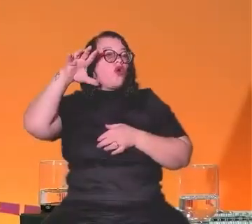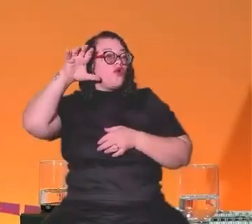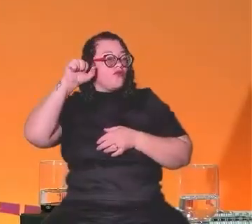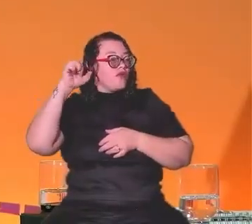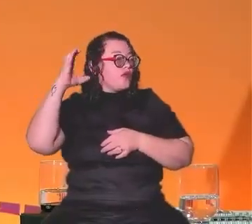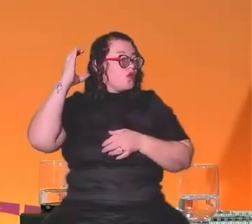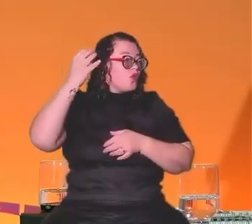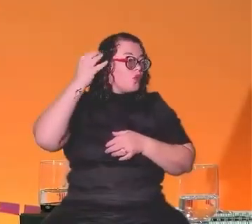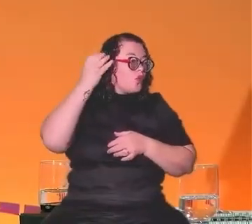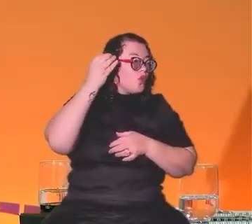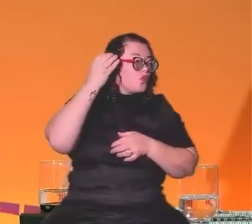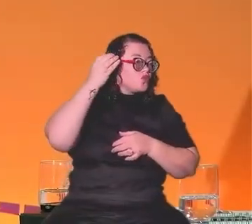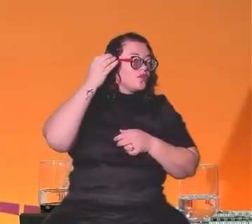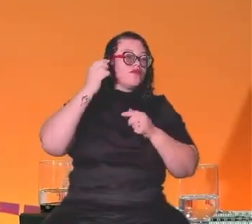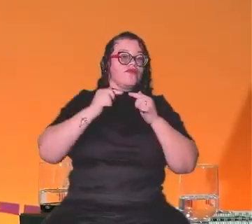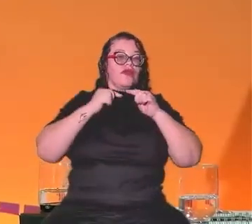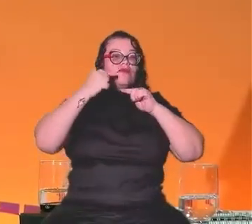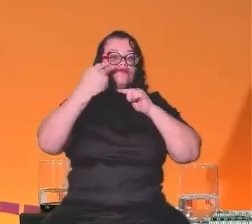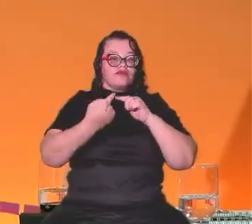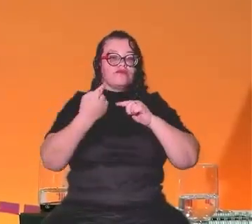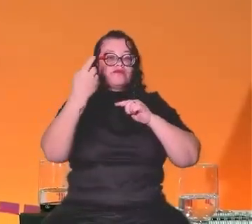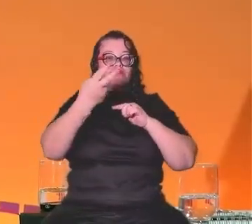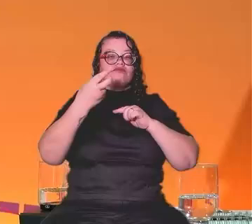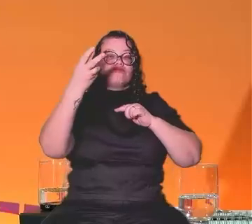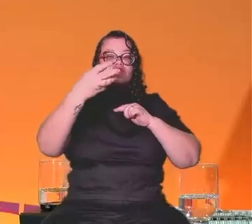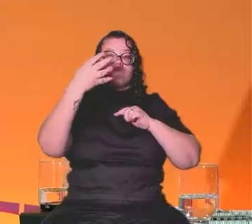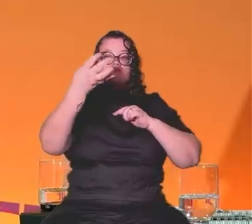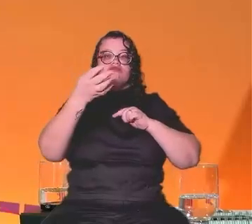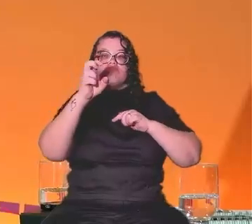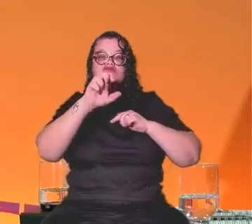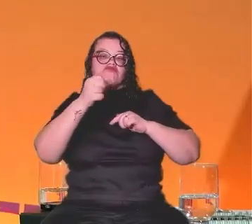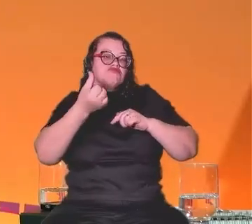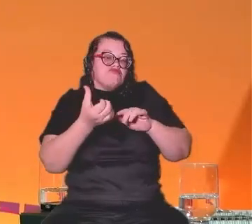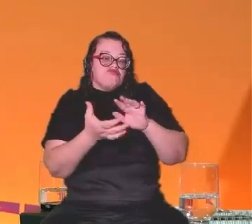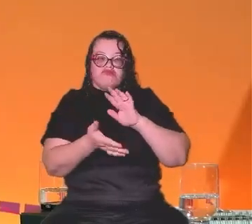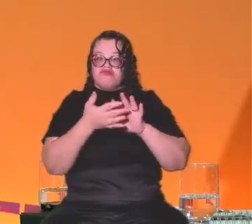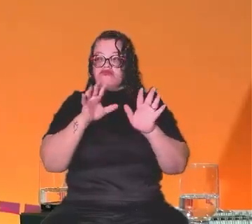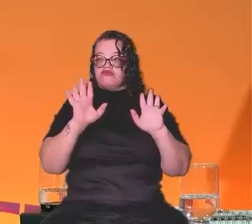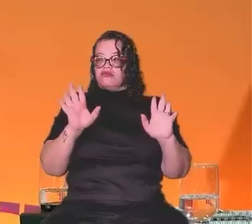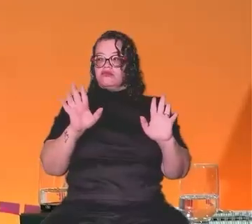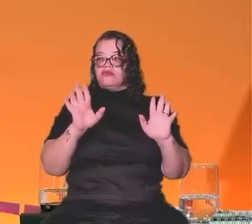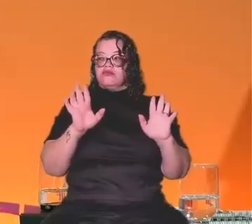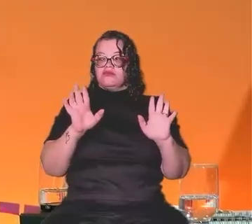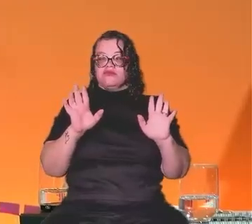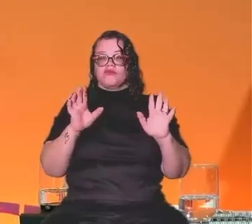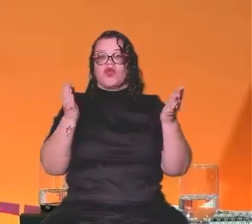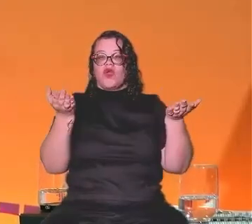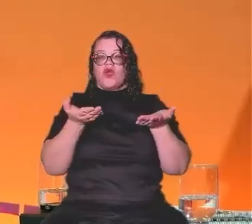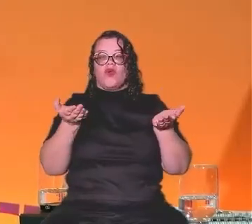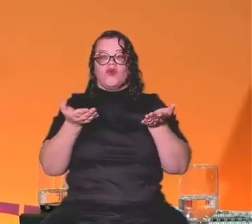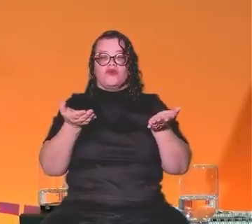ouvir faixa por faixa do LP. E hoje, com essa